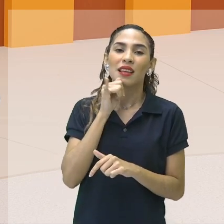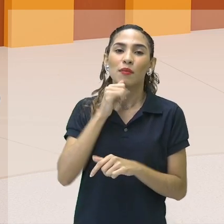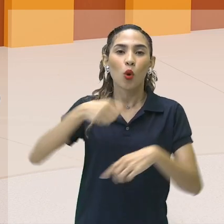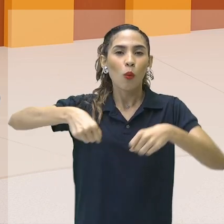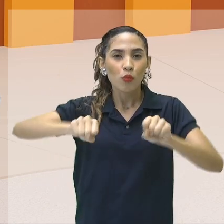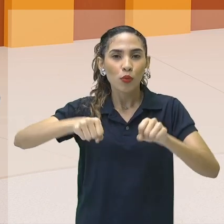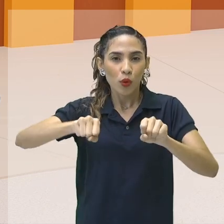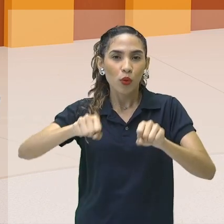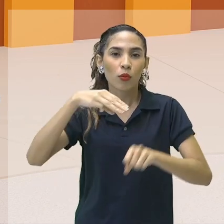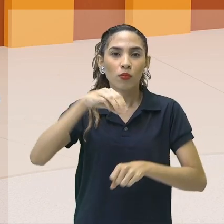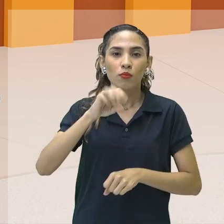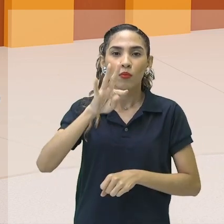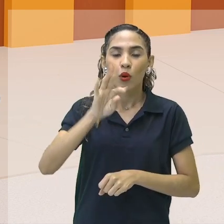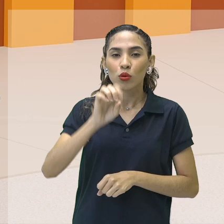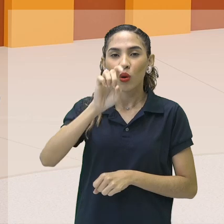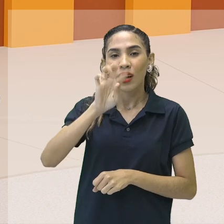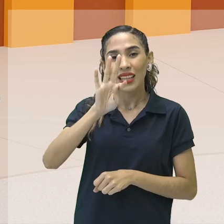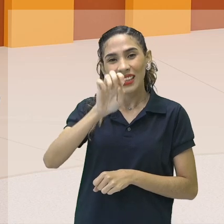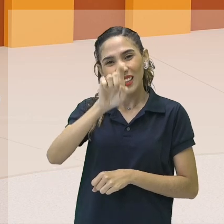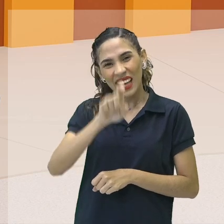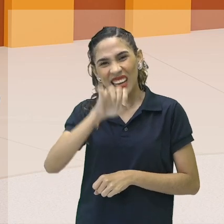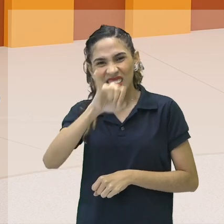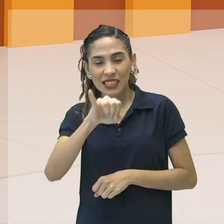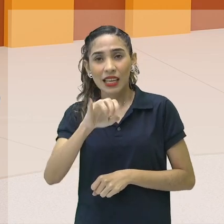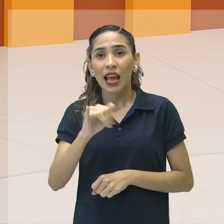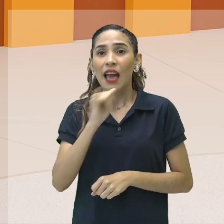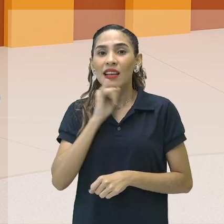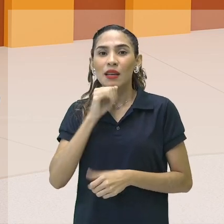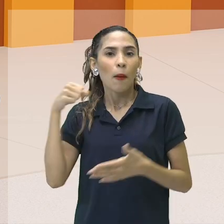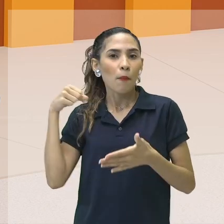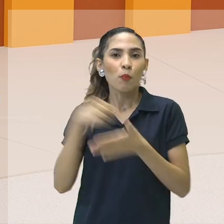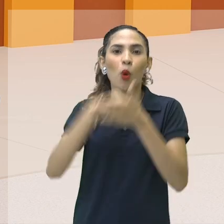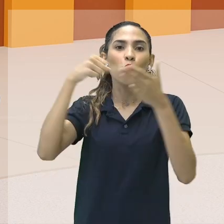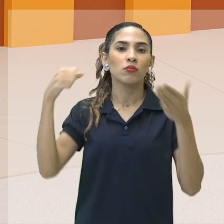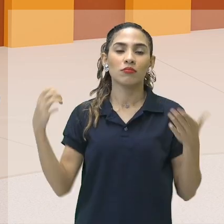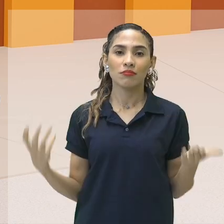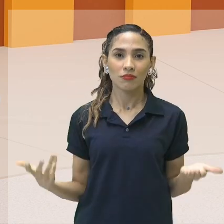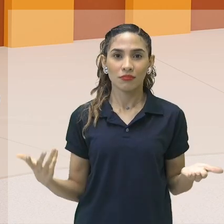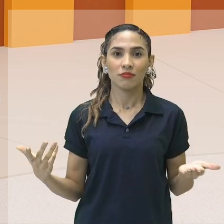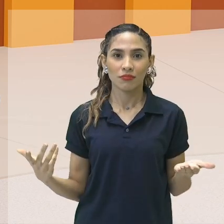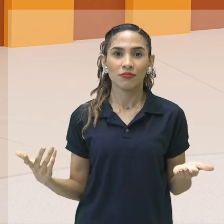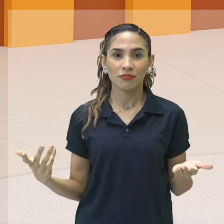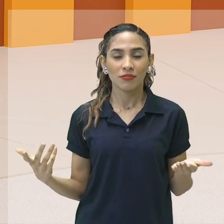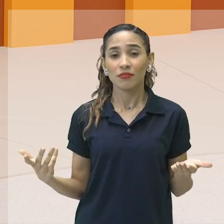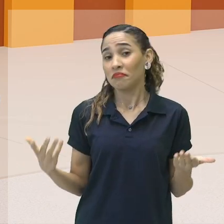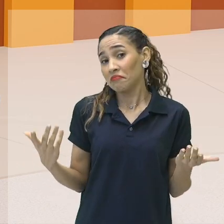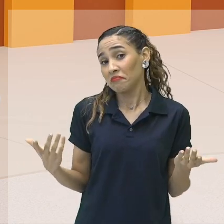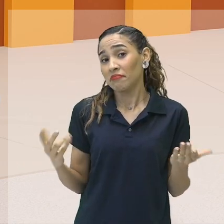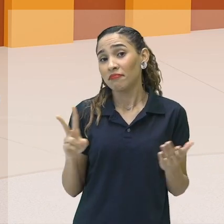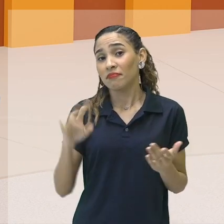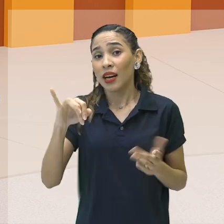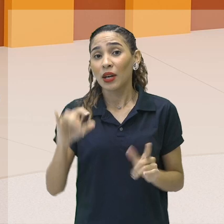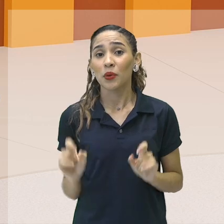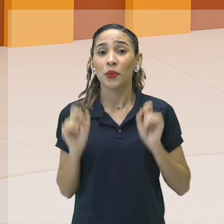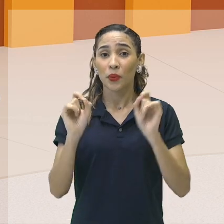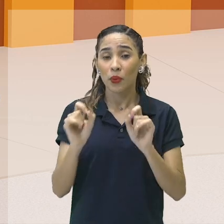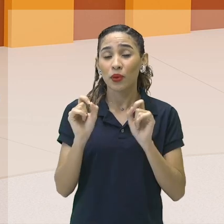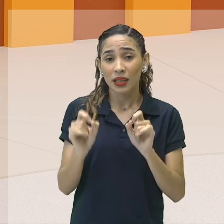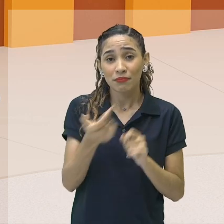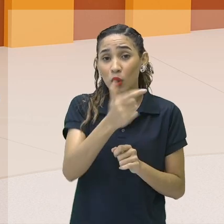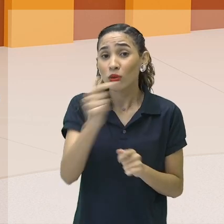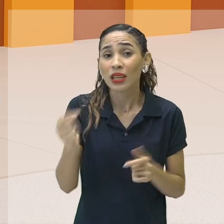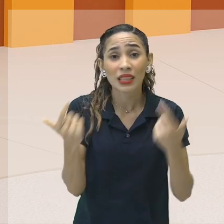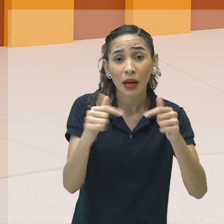né? E essa pessoa se acidenta, por exemplo. E ele se acidentando, ele vai ficar sem trabalhar, e ficando